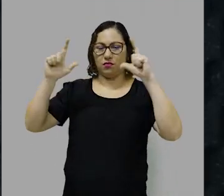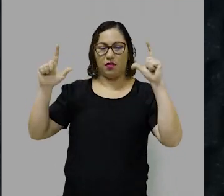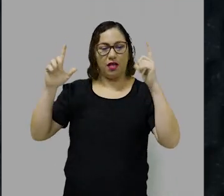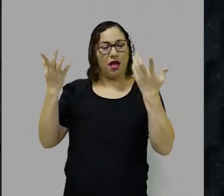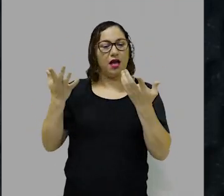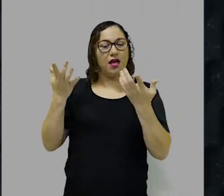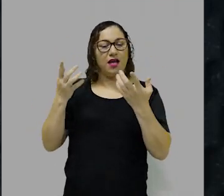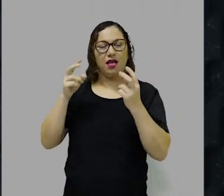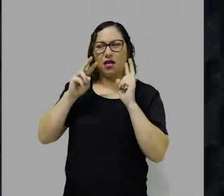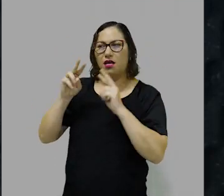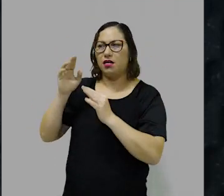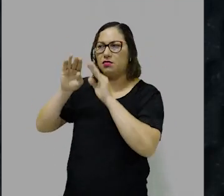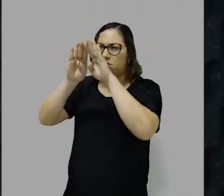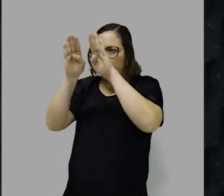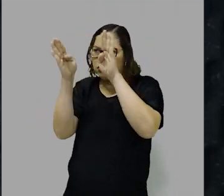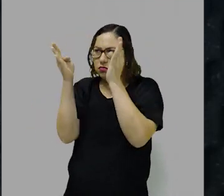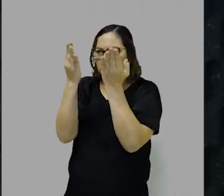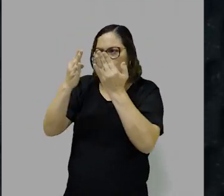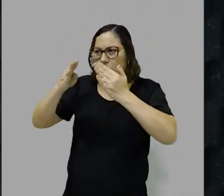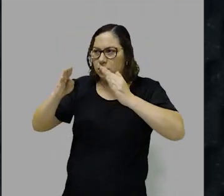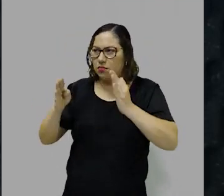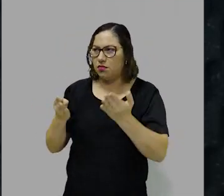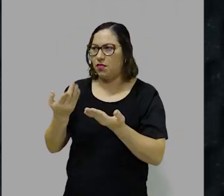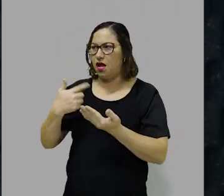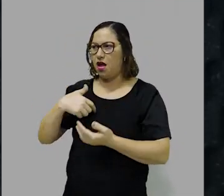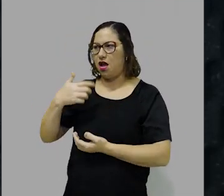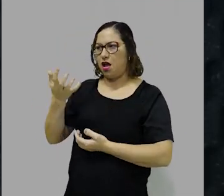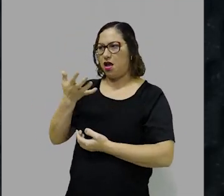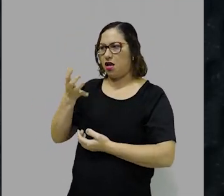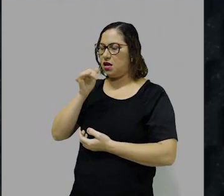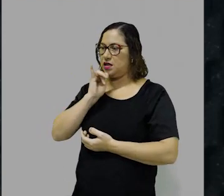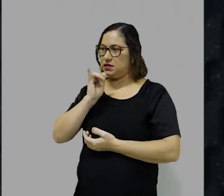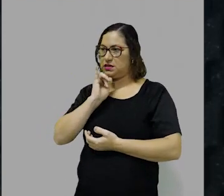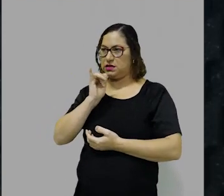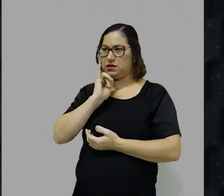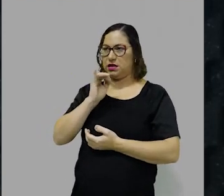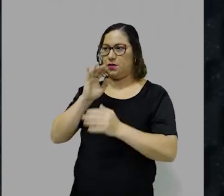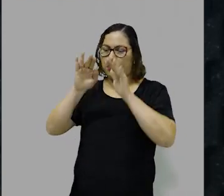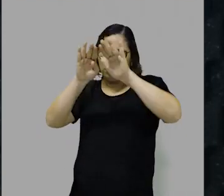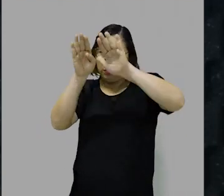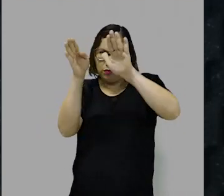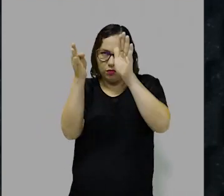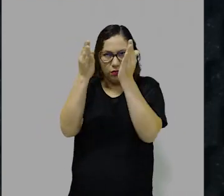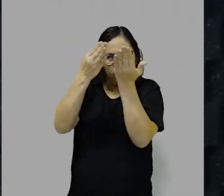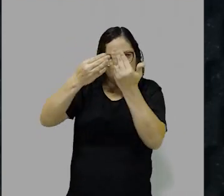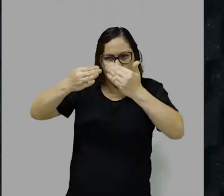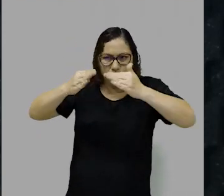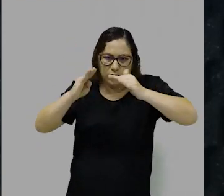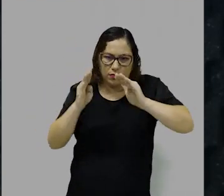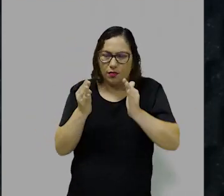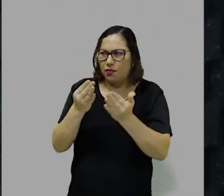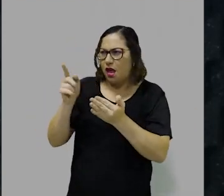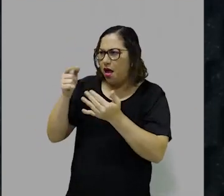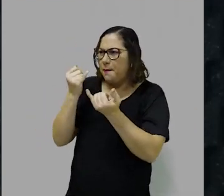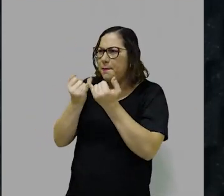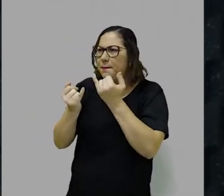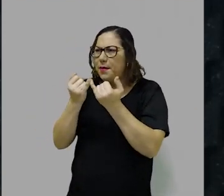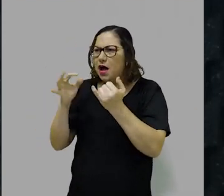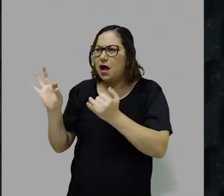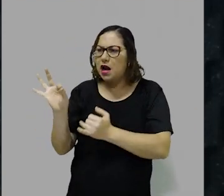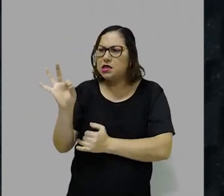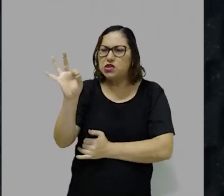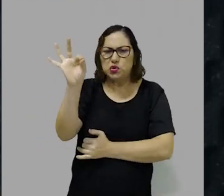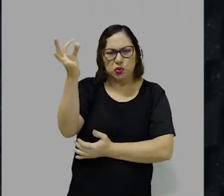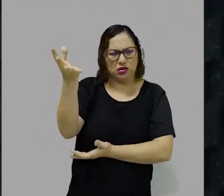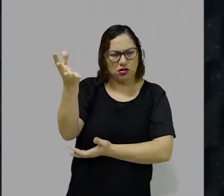E essas formas sinuosas, meu dedo vai aparecer, eu quero que apareça realmente, né? Essas formas sinuosas. Professor, isso aqui parece um inseto.